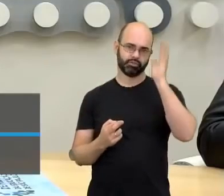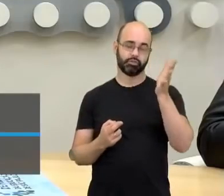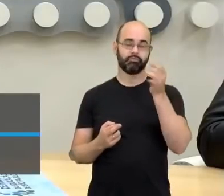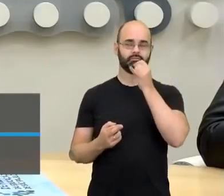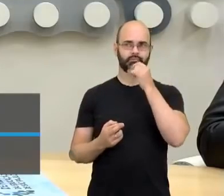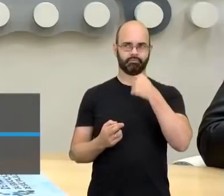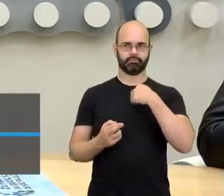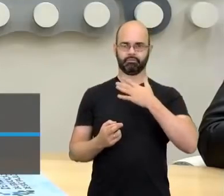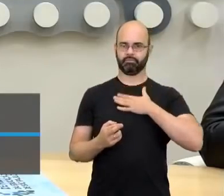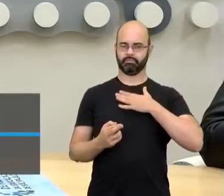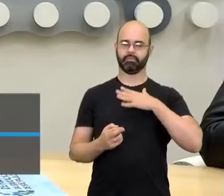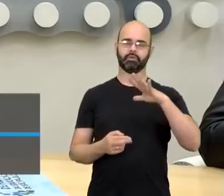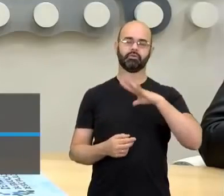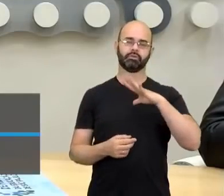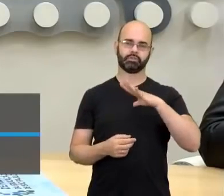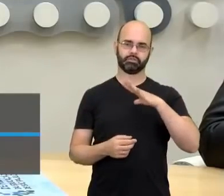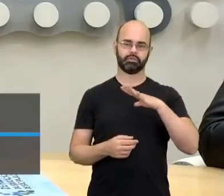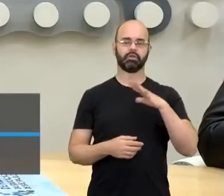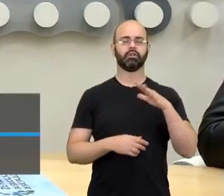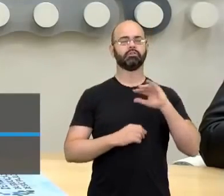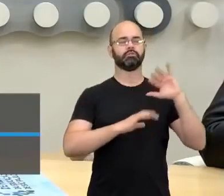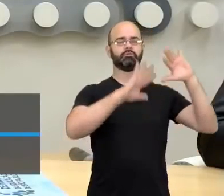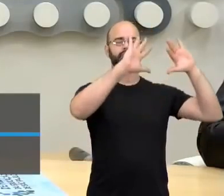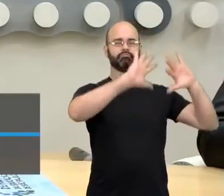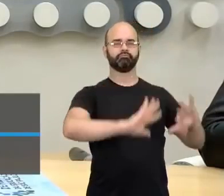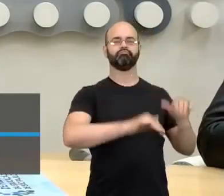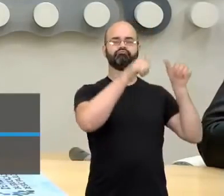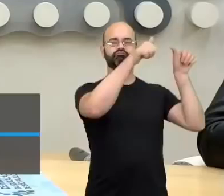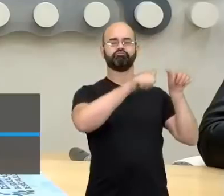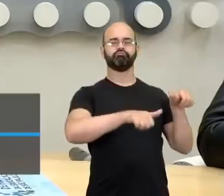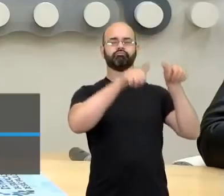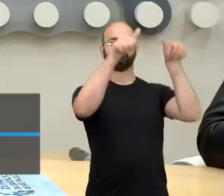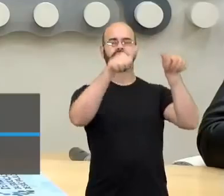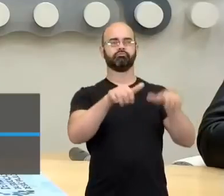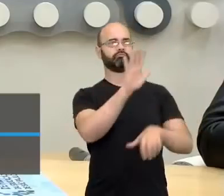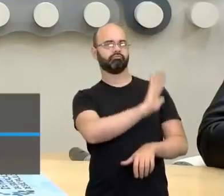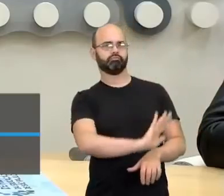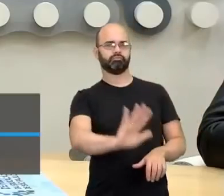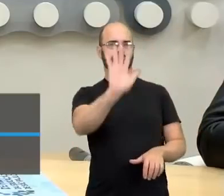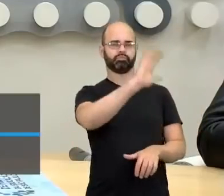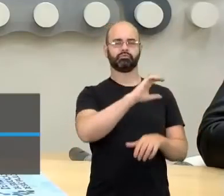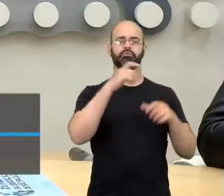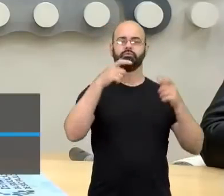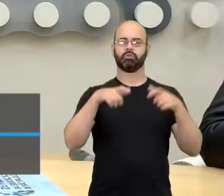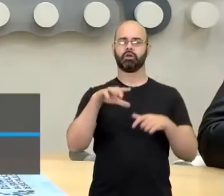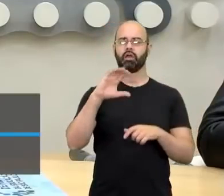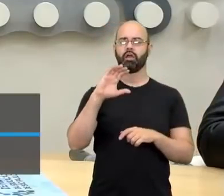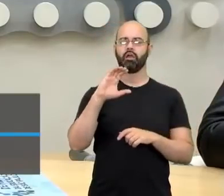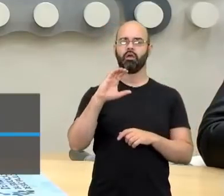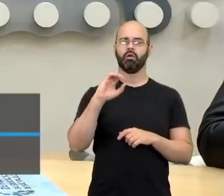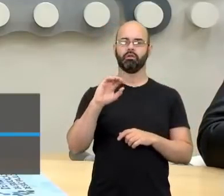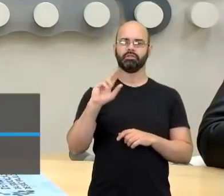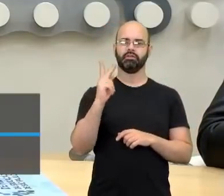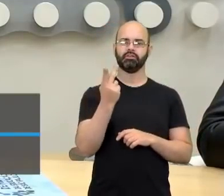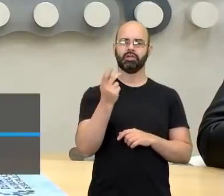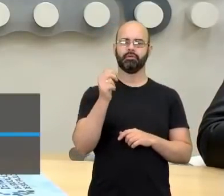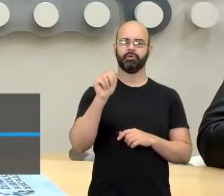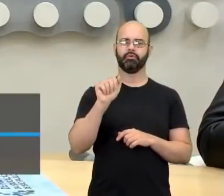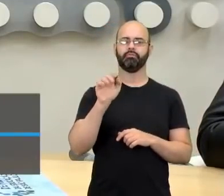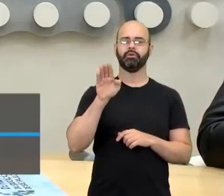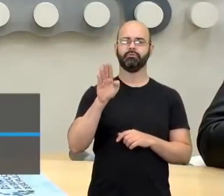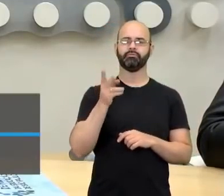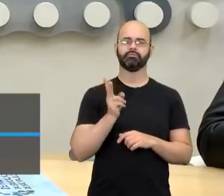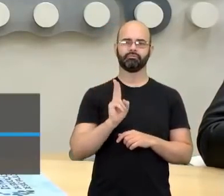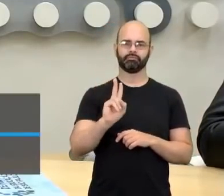minha cidade tem um mural, né, lindo, na Coab 2, em Carapicuíba, onde o grafiteiro, né,